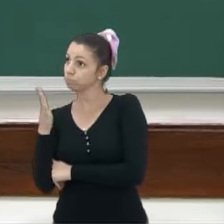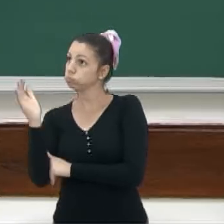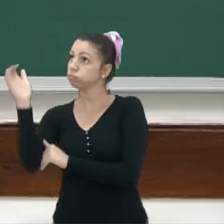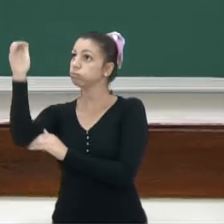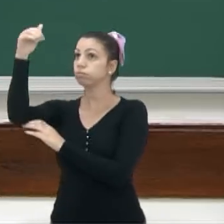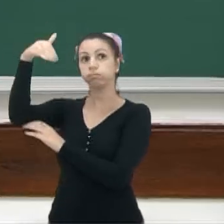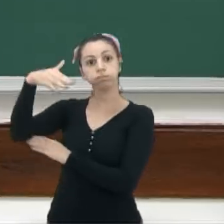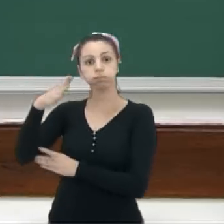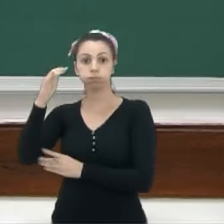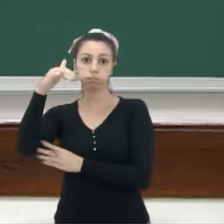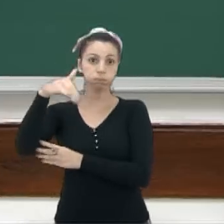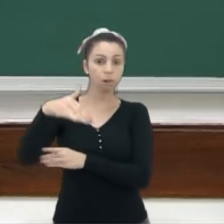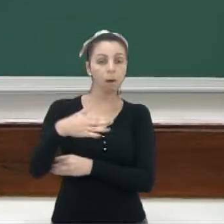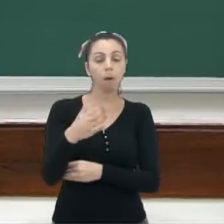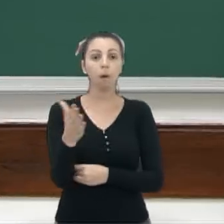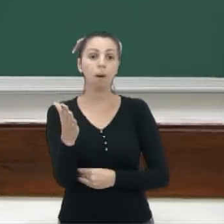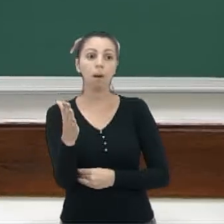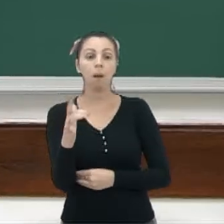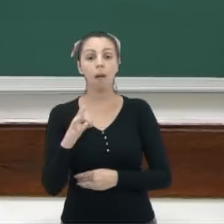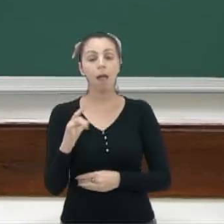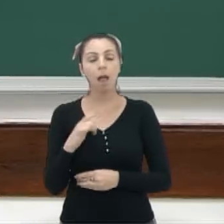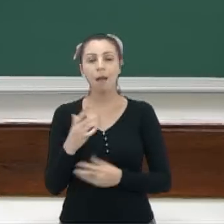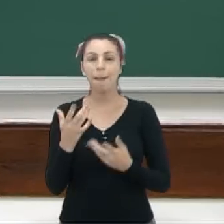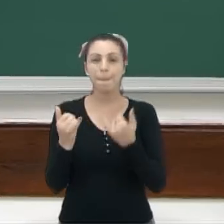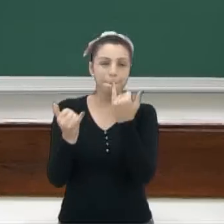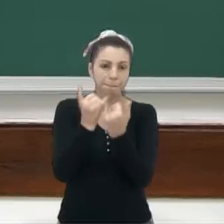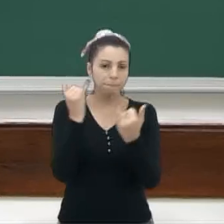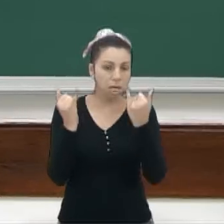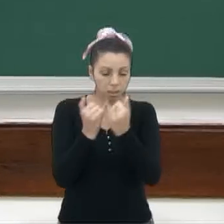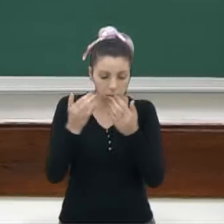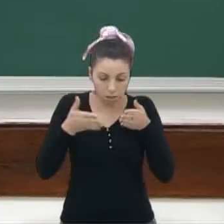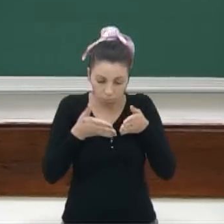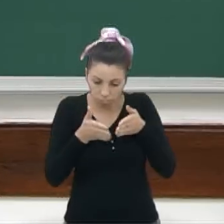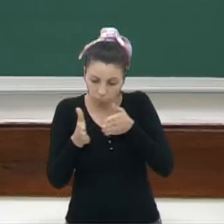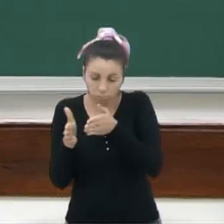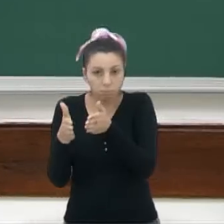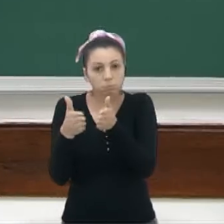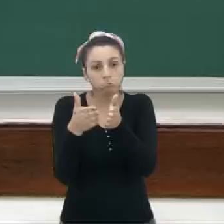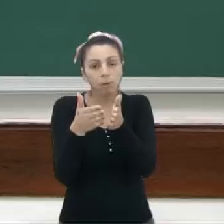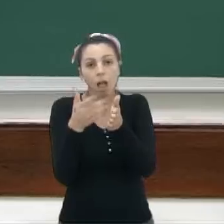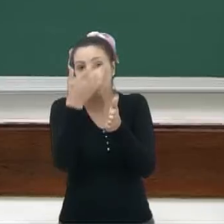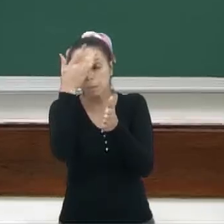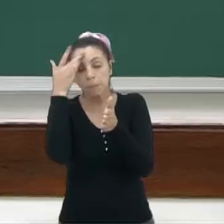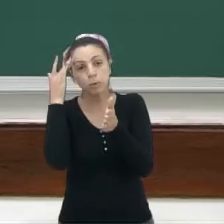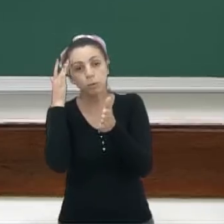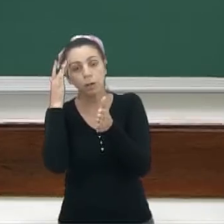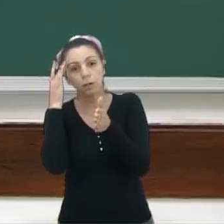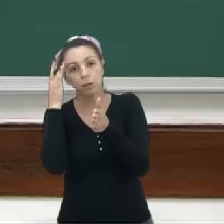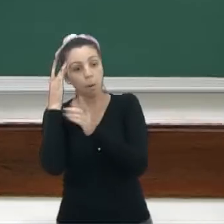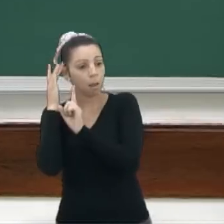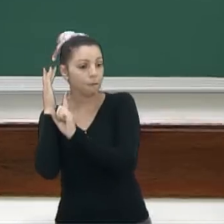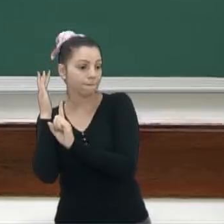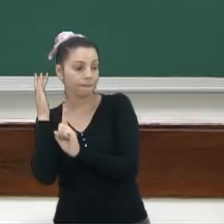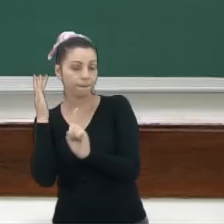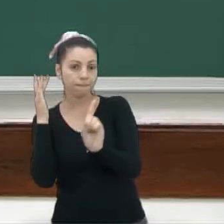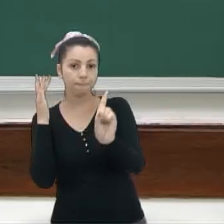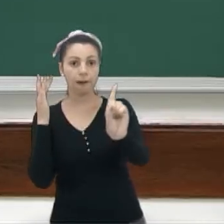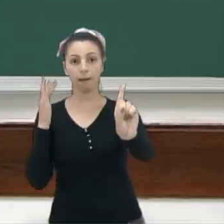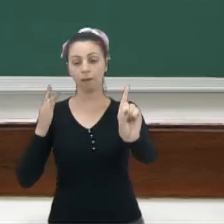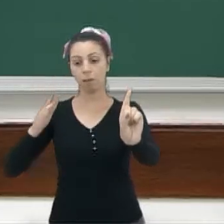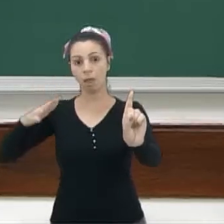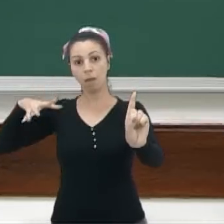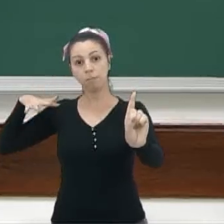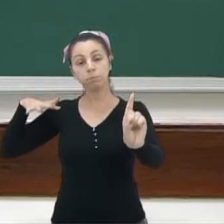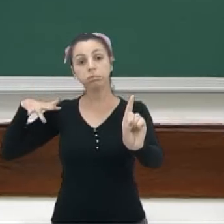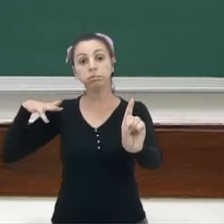E esses caminhos é como se fossem uma estrada para os que vêm posteriormente. Então todo mundo já conhecia mais ou menos aonde que